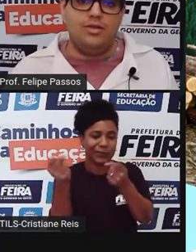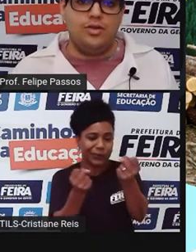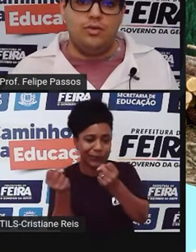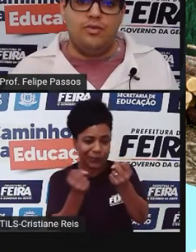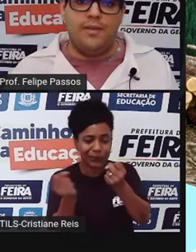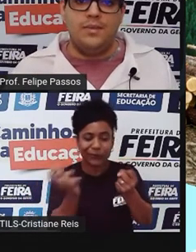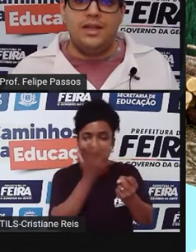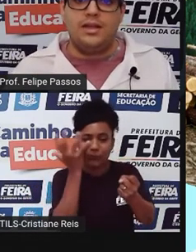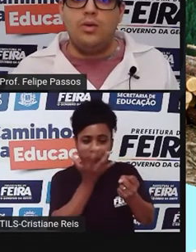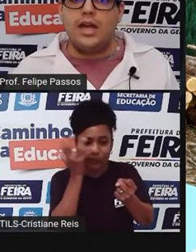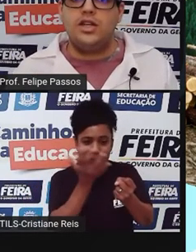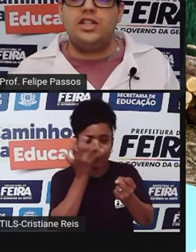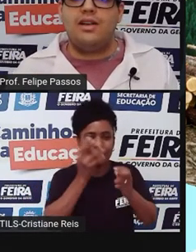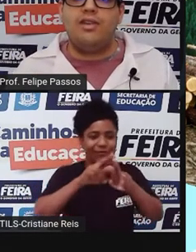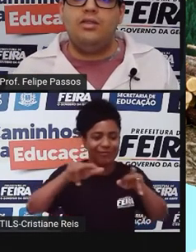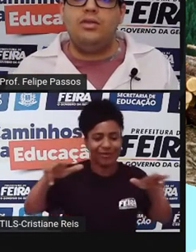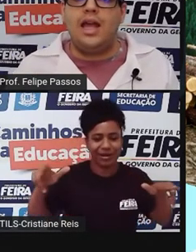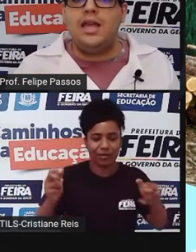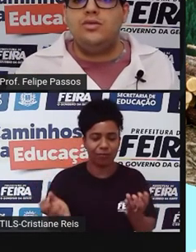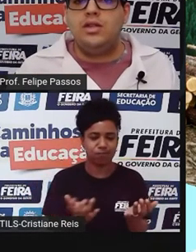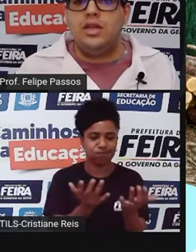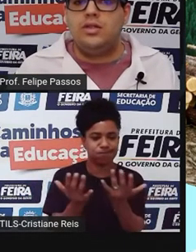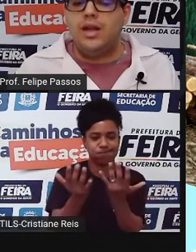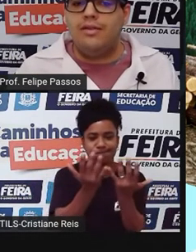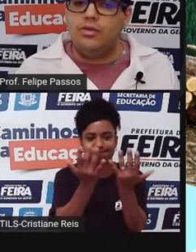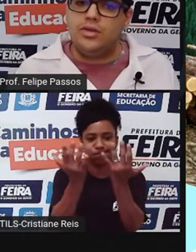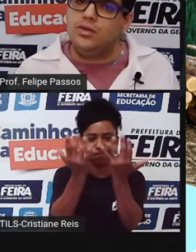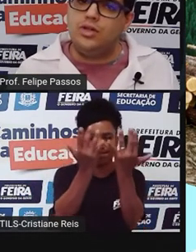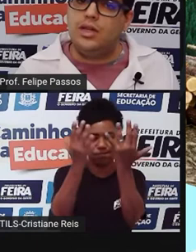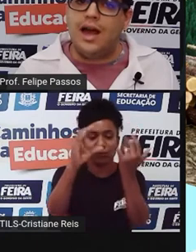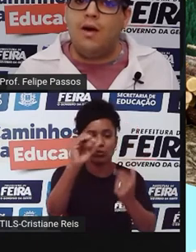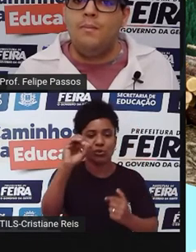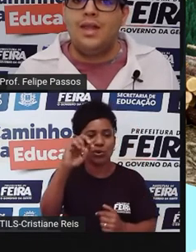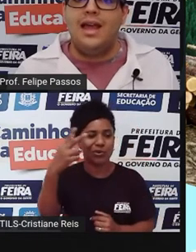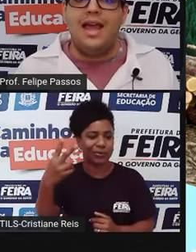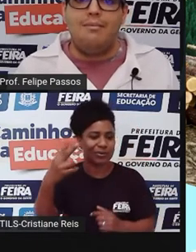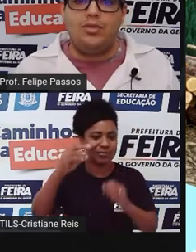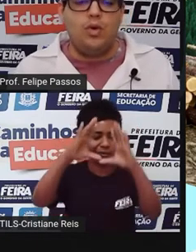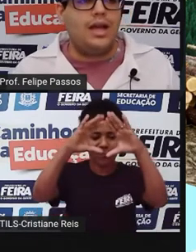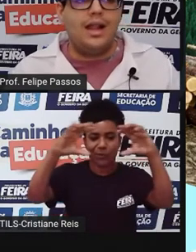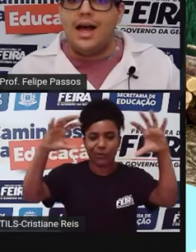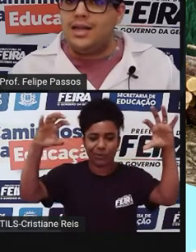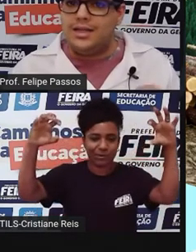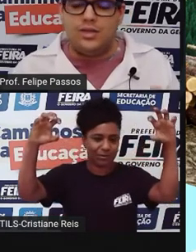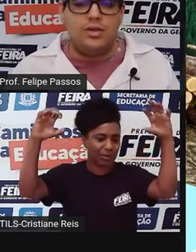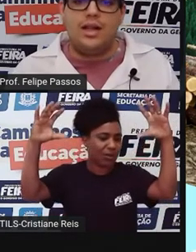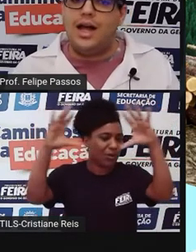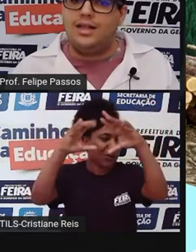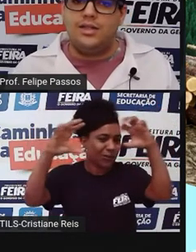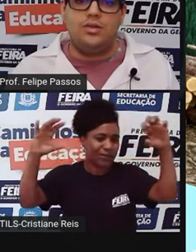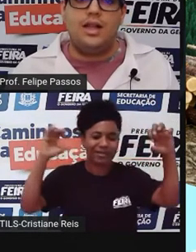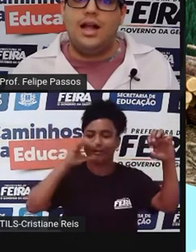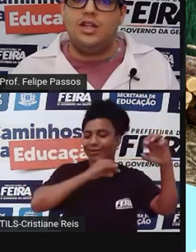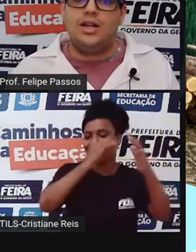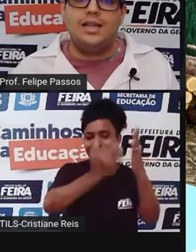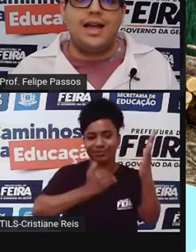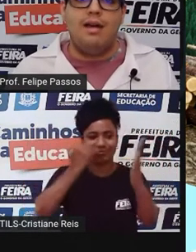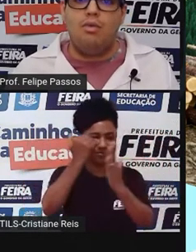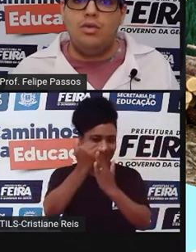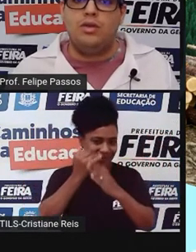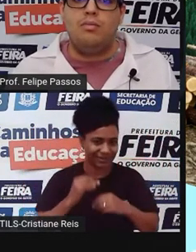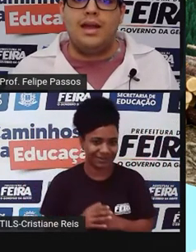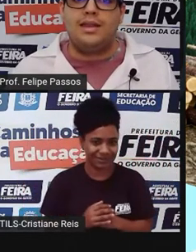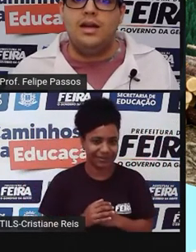o efeito estufa. Então, o que a gente está vendo desde o início da Revolução Industrial é toneladas e toneladas e toneladas de